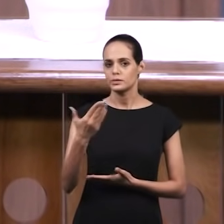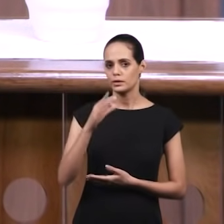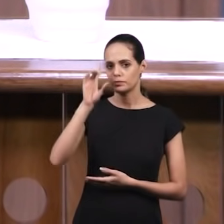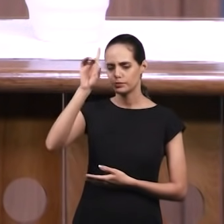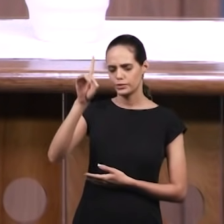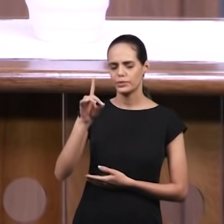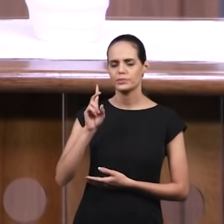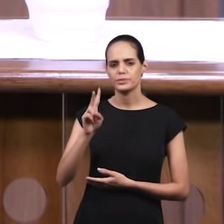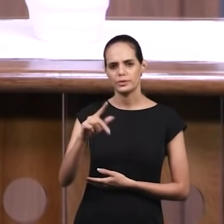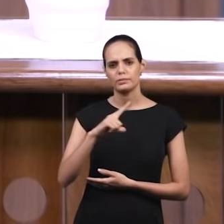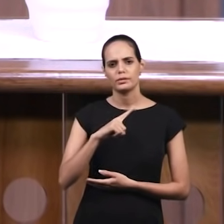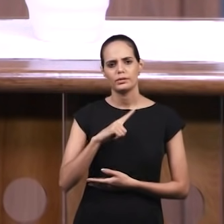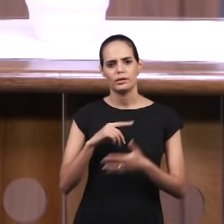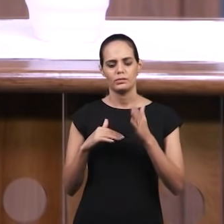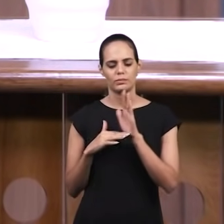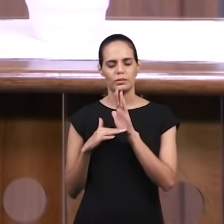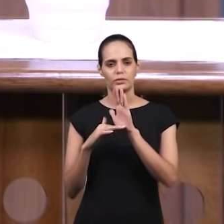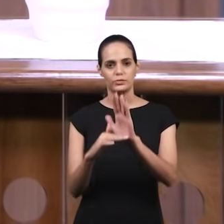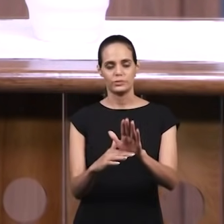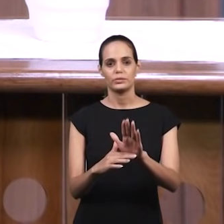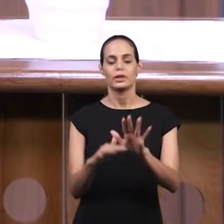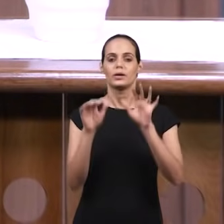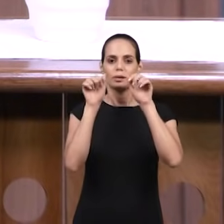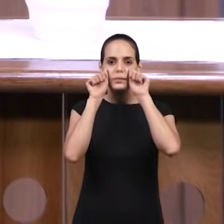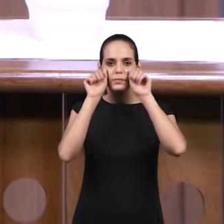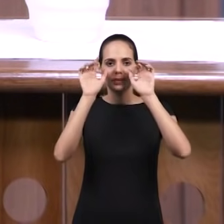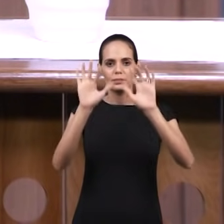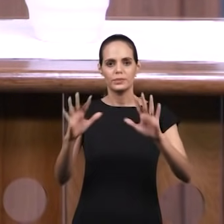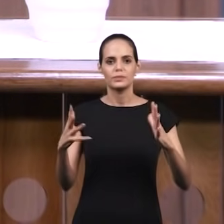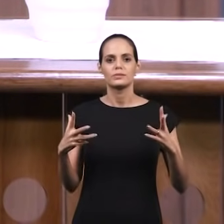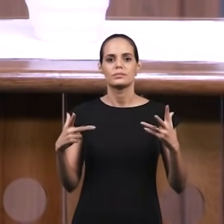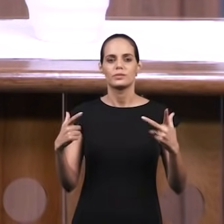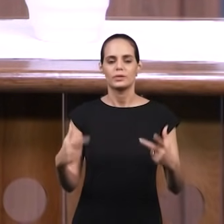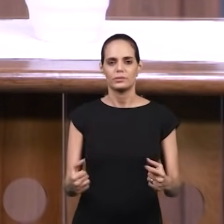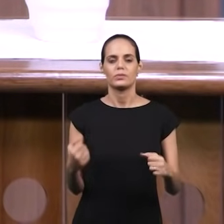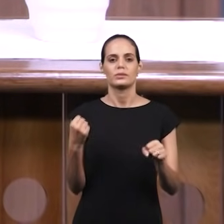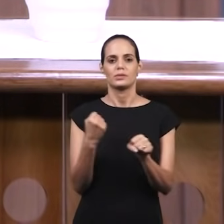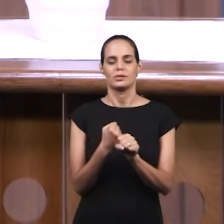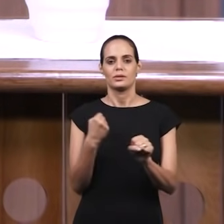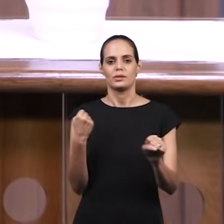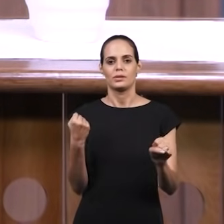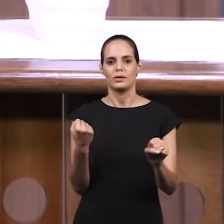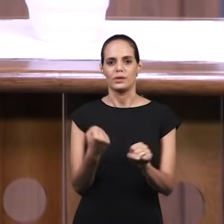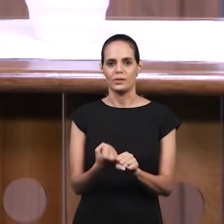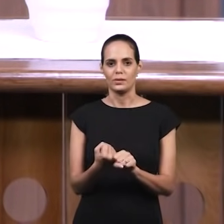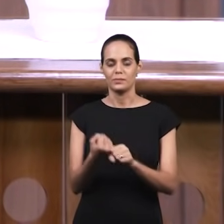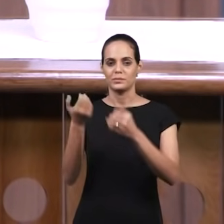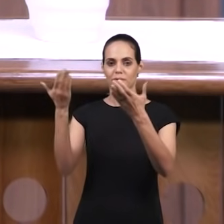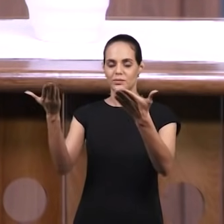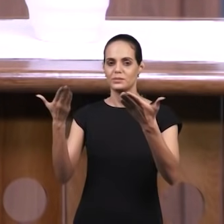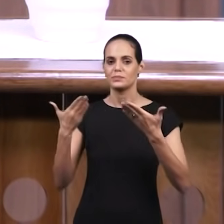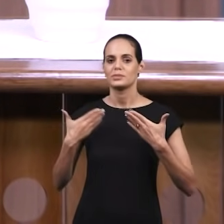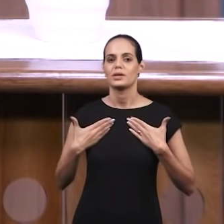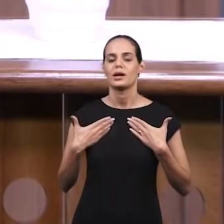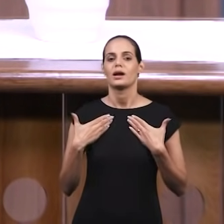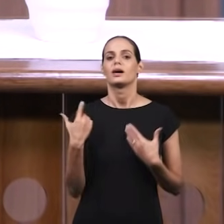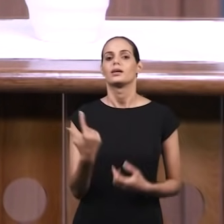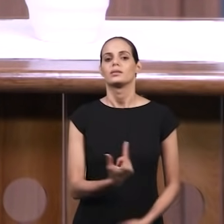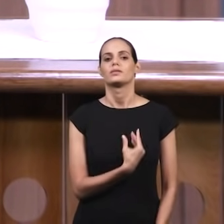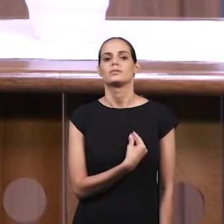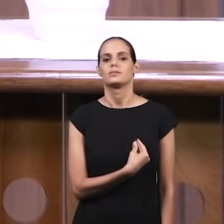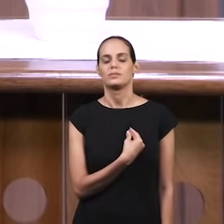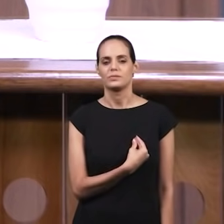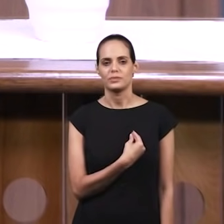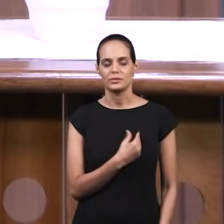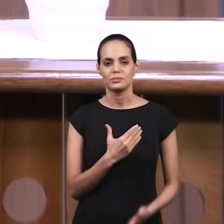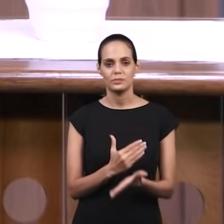apacentado, sem ser pastoreado. E isto é uma bênção maravilhosa que esta obra, ela nos traz, nos faz viver. E